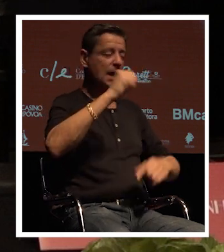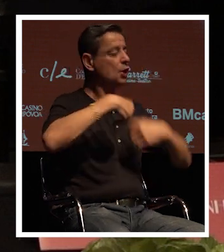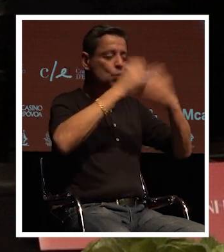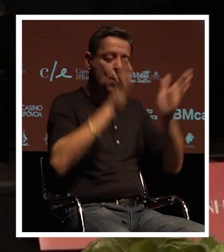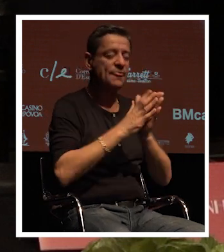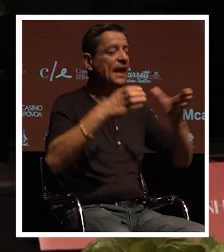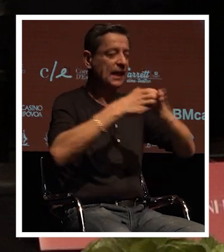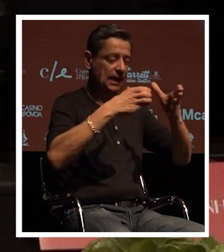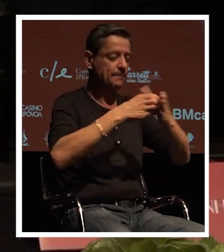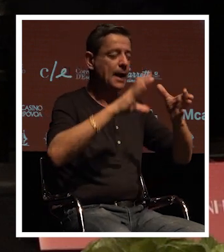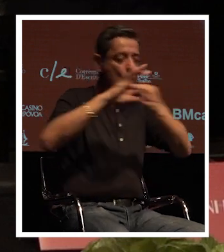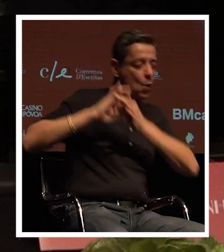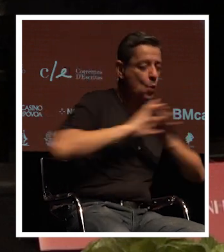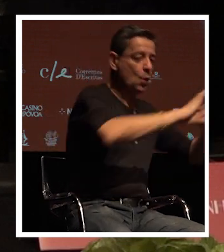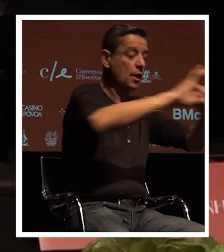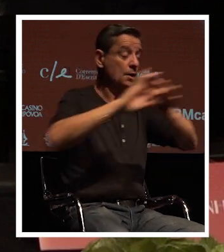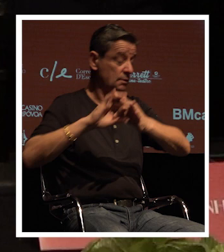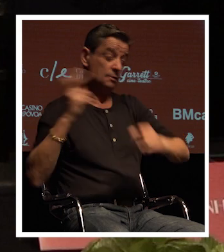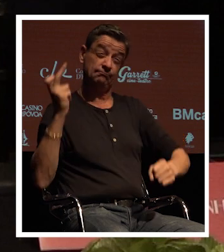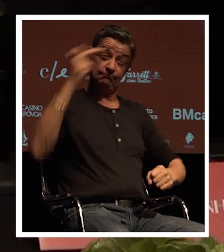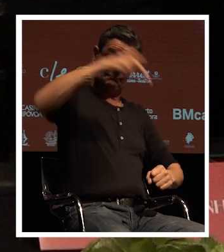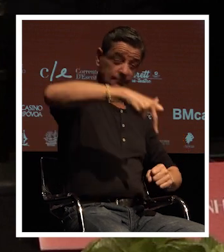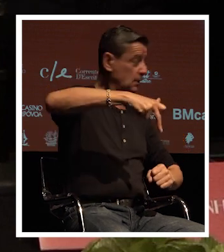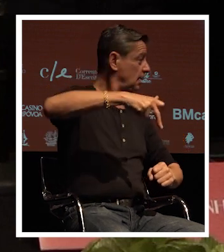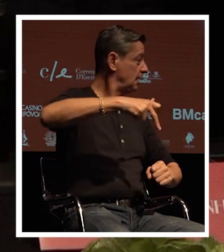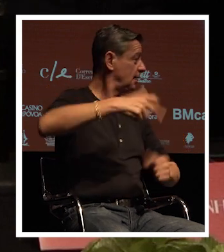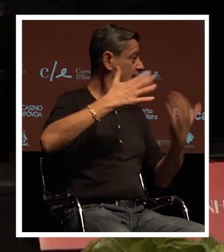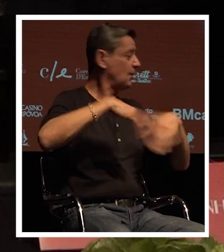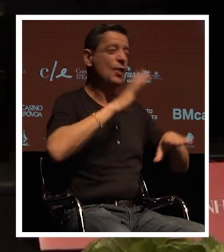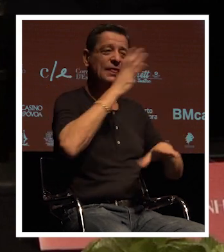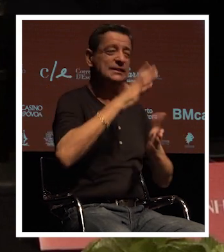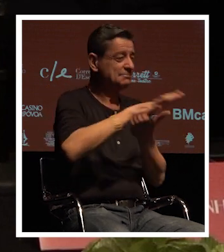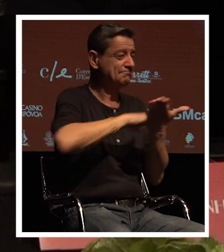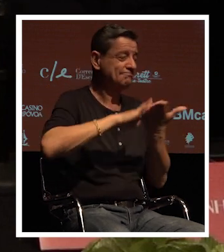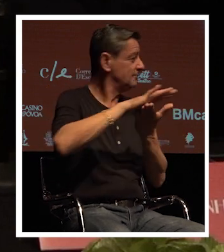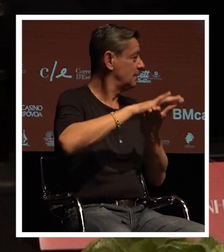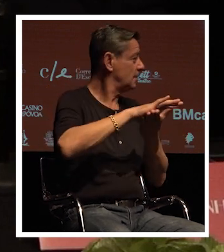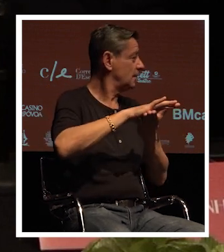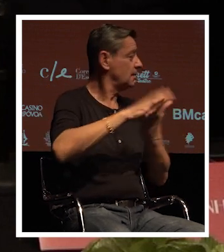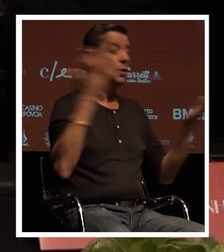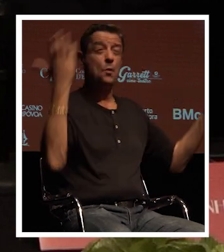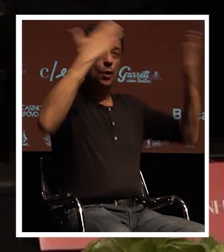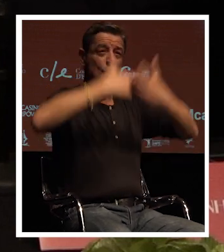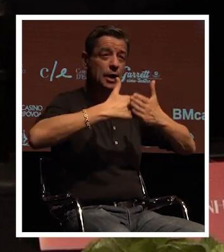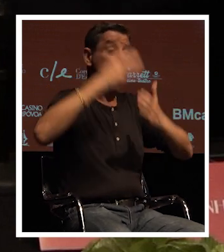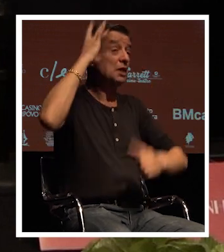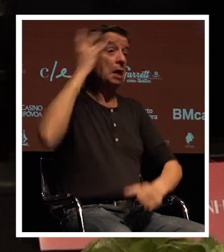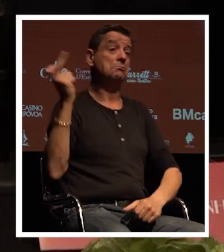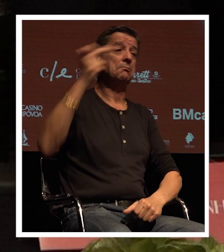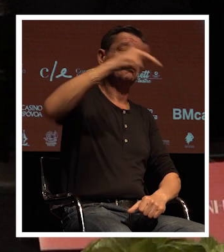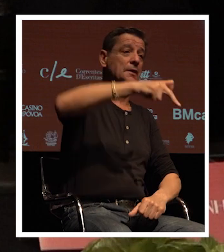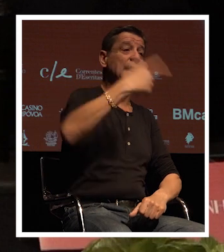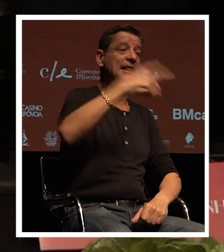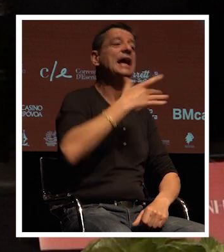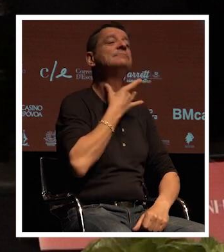descritas porque eu o ano passado cheguei aqui entrei pés juntos não disse nada a ninguém nem sequer Boa noite nem boa tarde disse cheguei aqui tinha